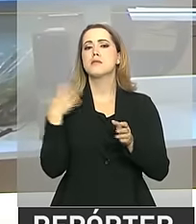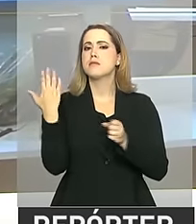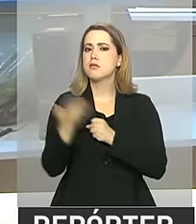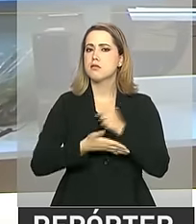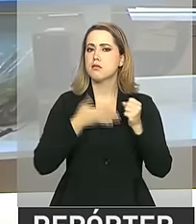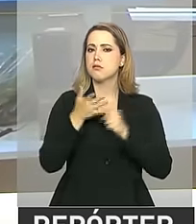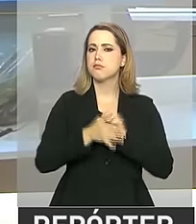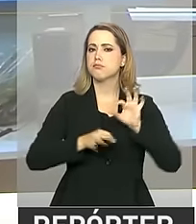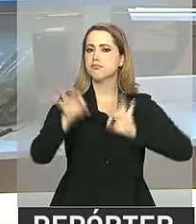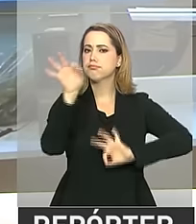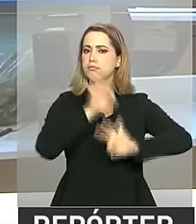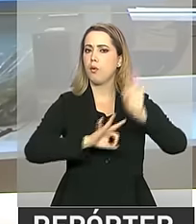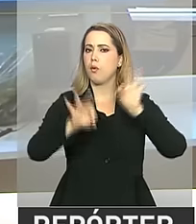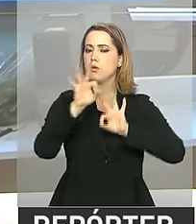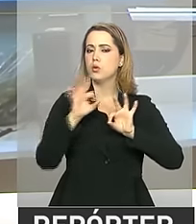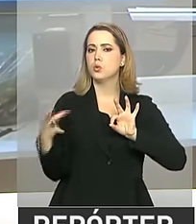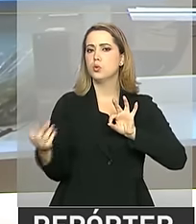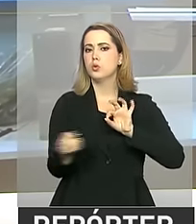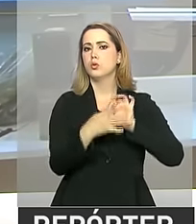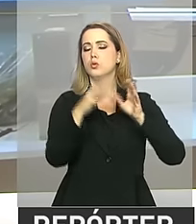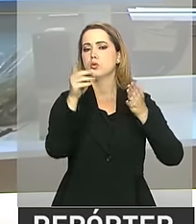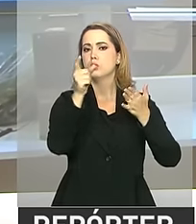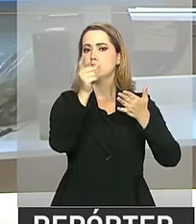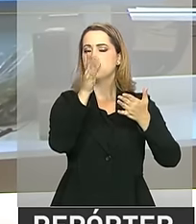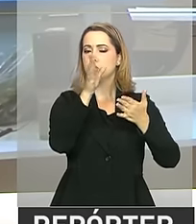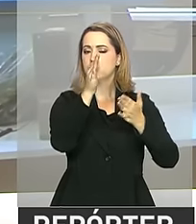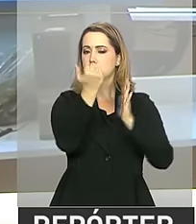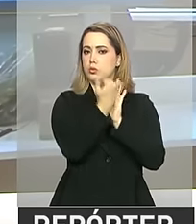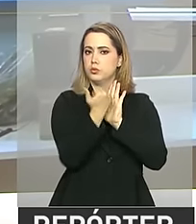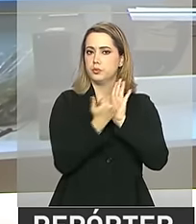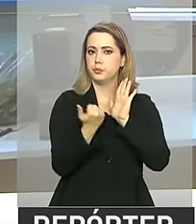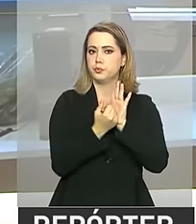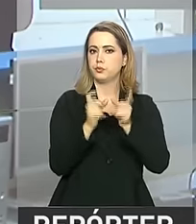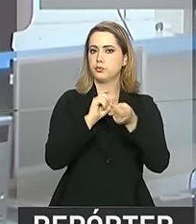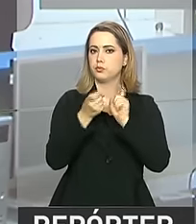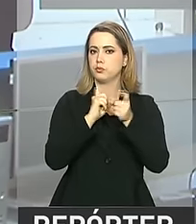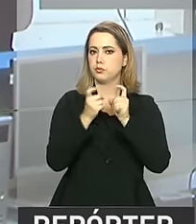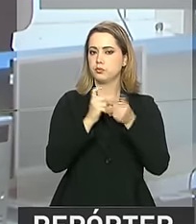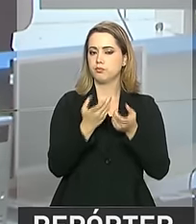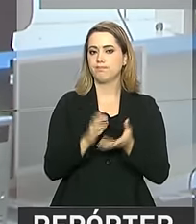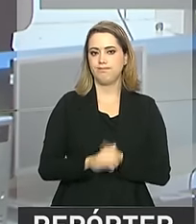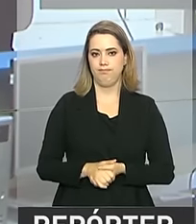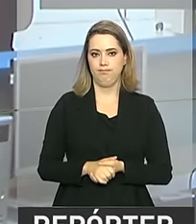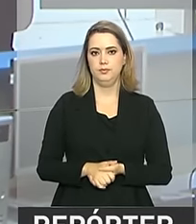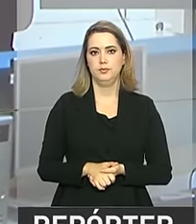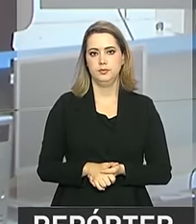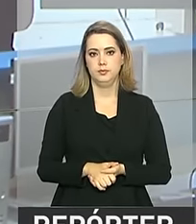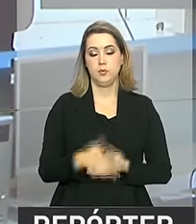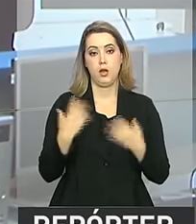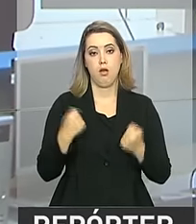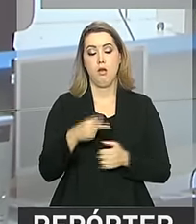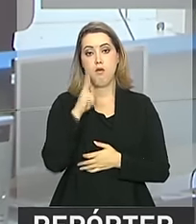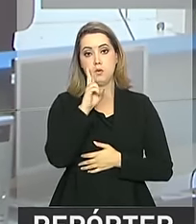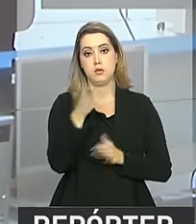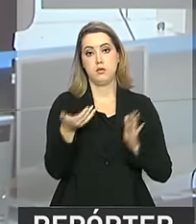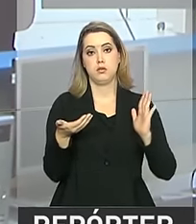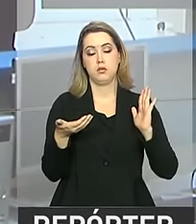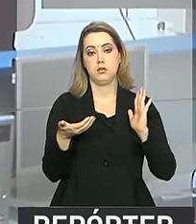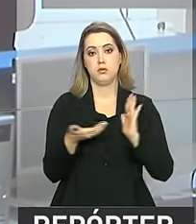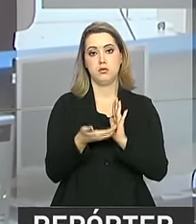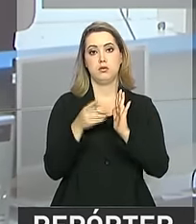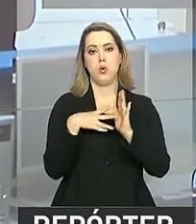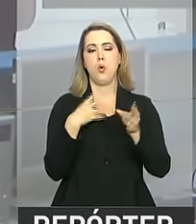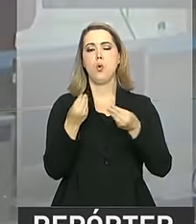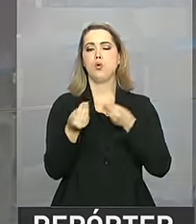para a elaboração de um novo plano de gestão para os aeroportos avaliados. Vamos agora à Câmara dos Deputados para ver como estão